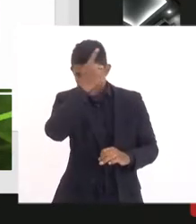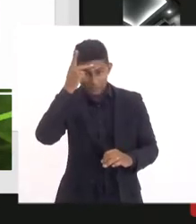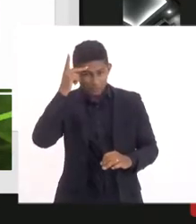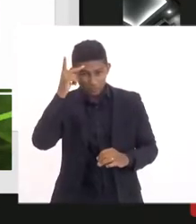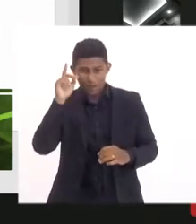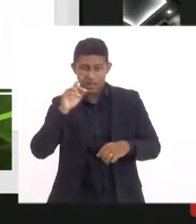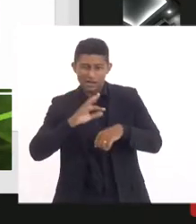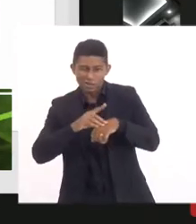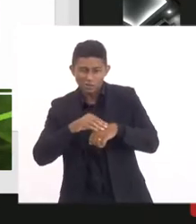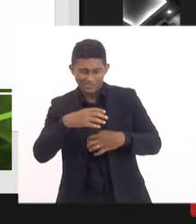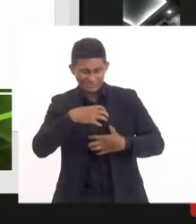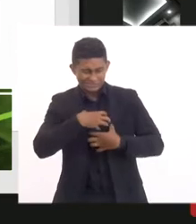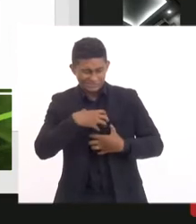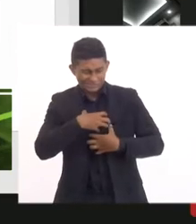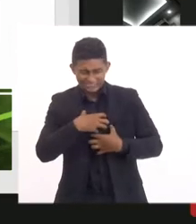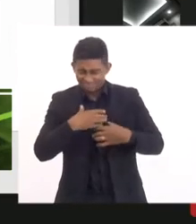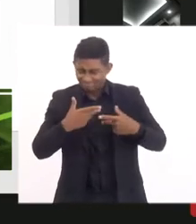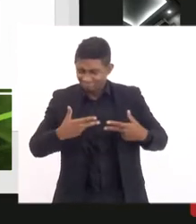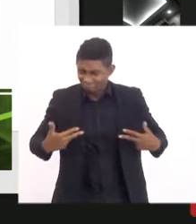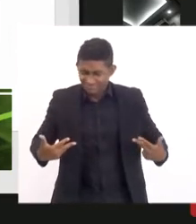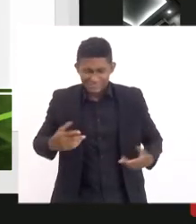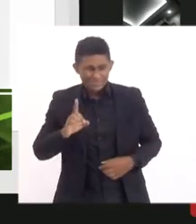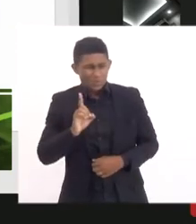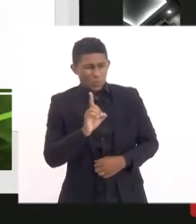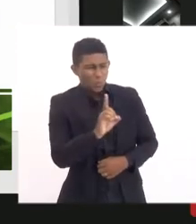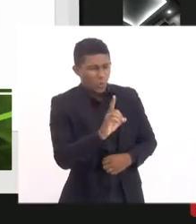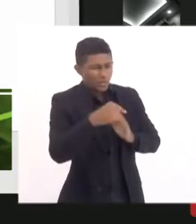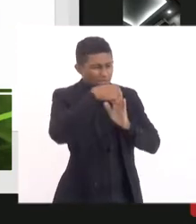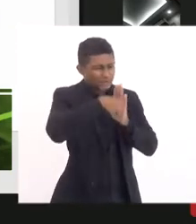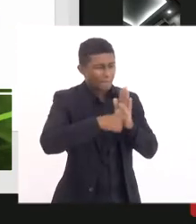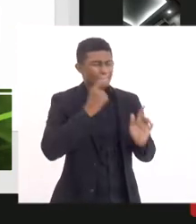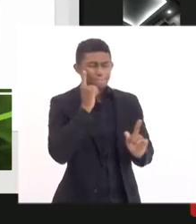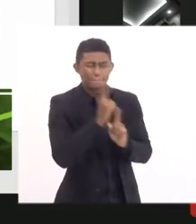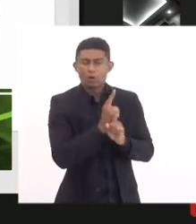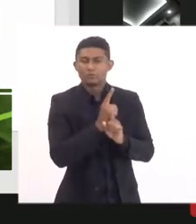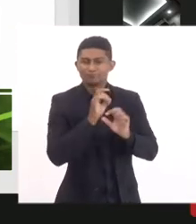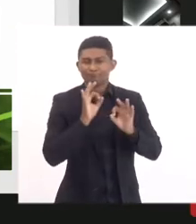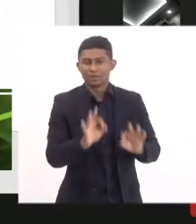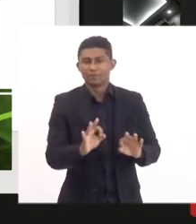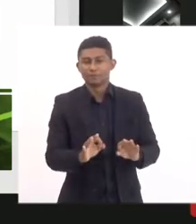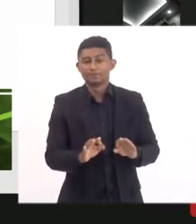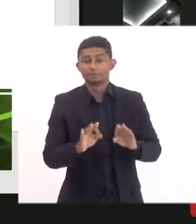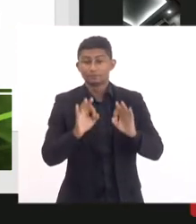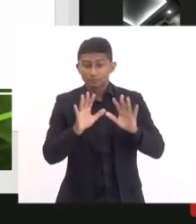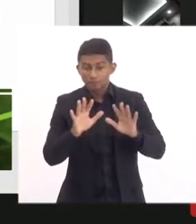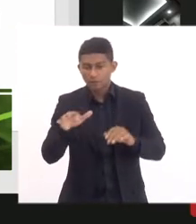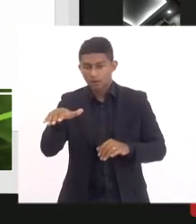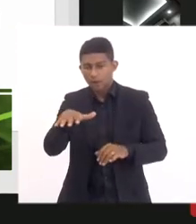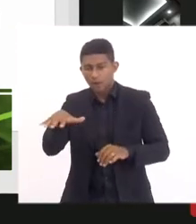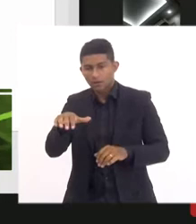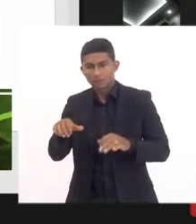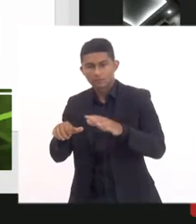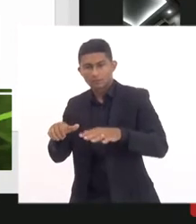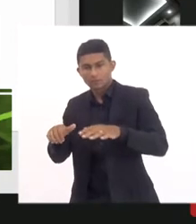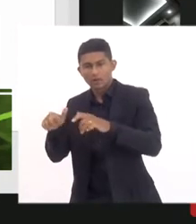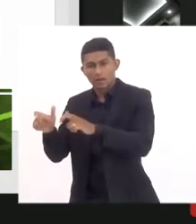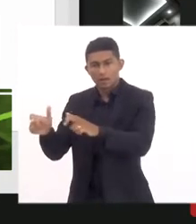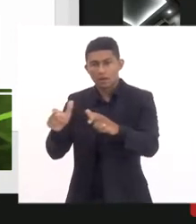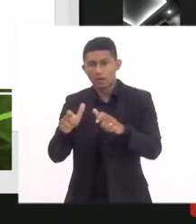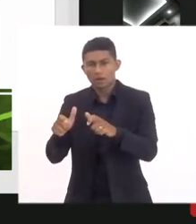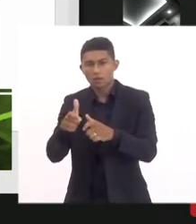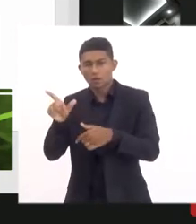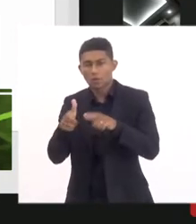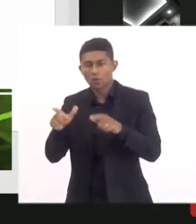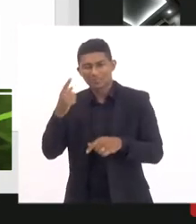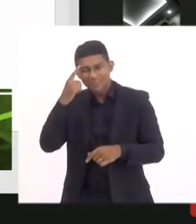sintomas bem evoluídos, bem avançados. Quando a gente olha as outras regiões, a gente percebe aquele percentual